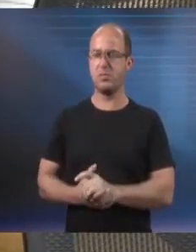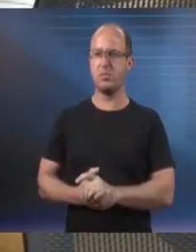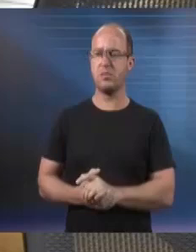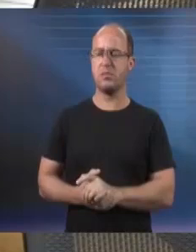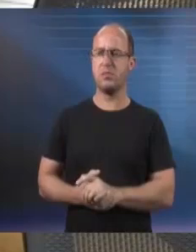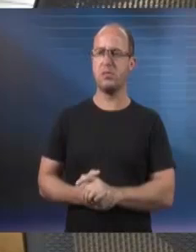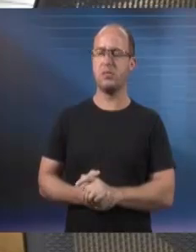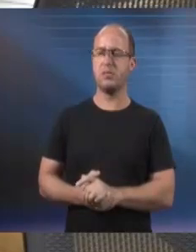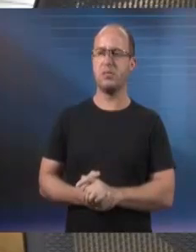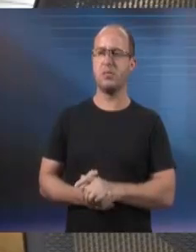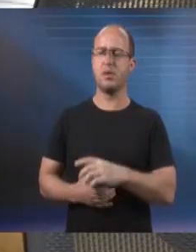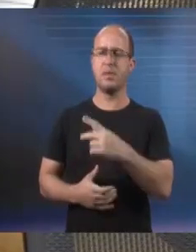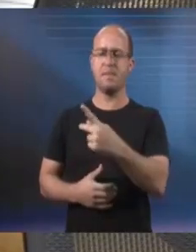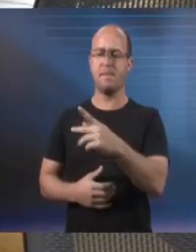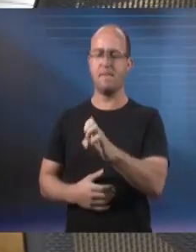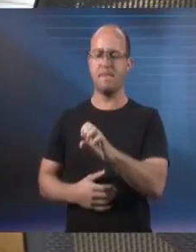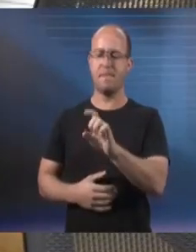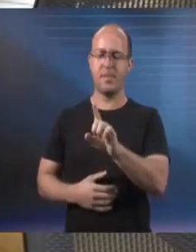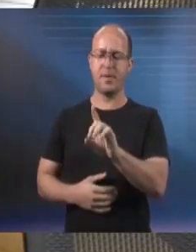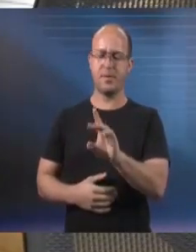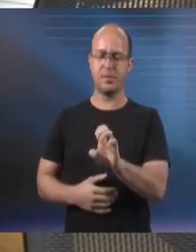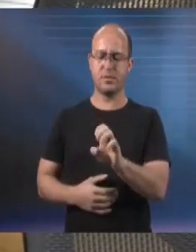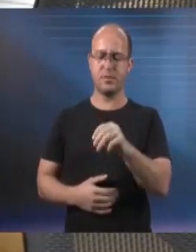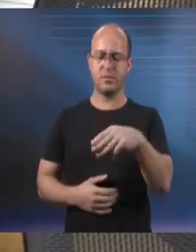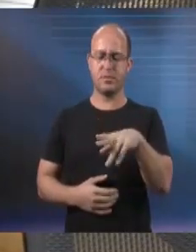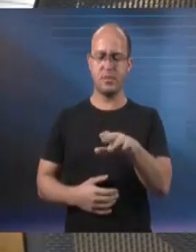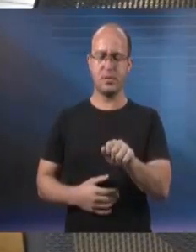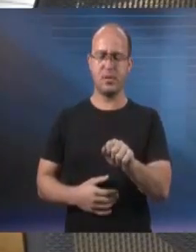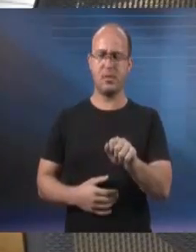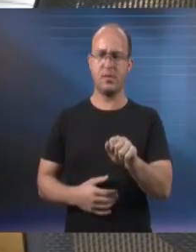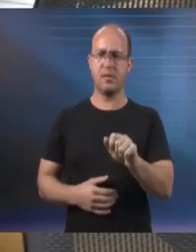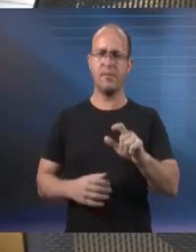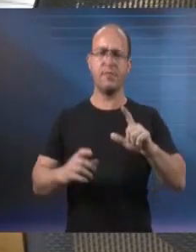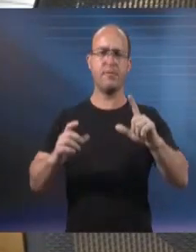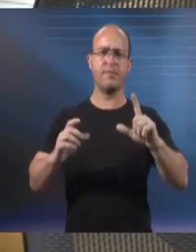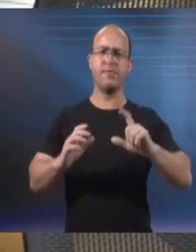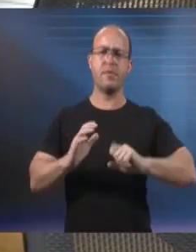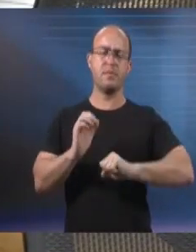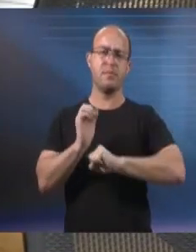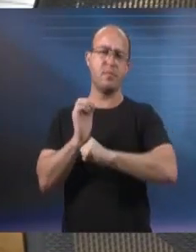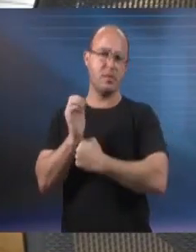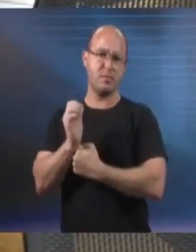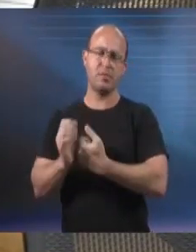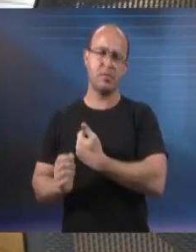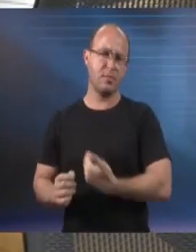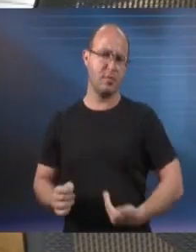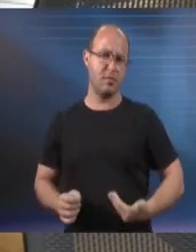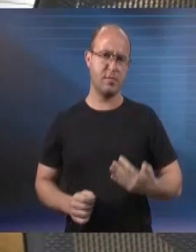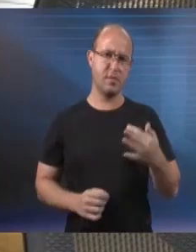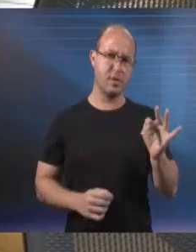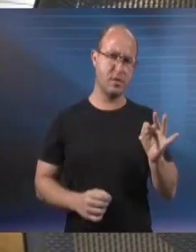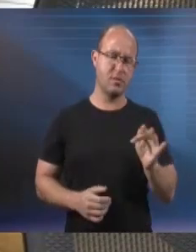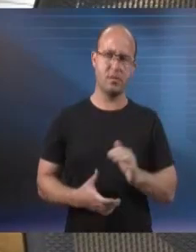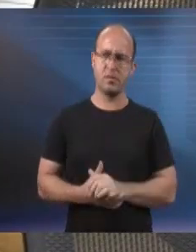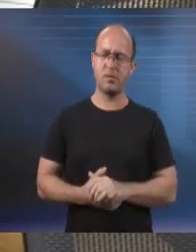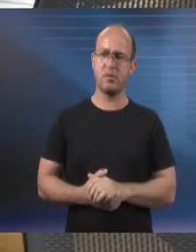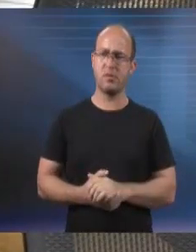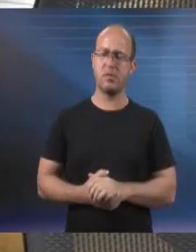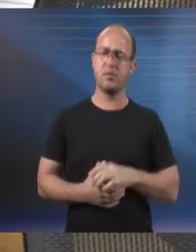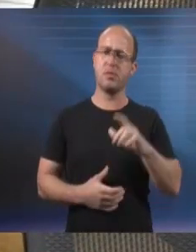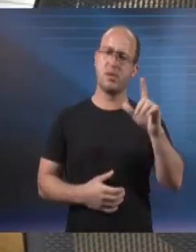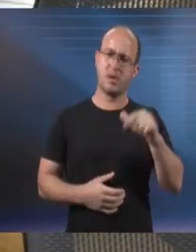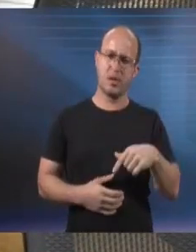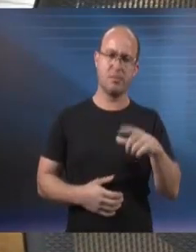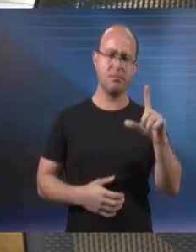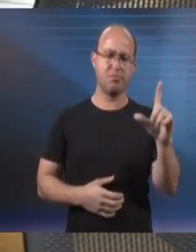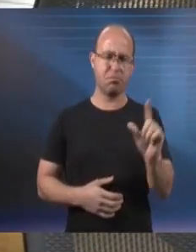para o programa Pé de Meia, foi contingenciado pelo governo federal. Ou seja, aquilo que já era